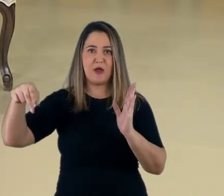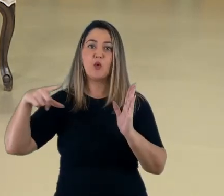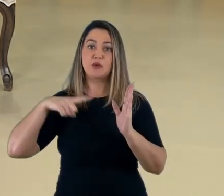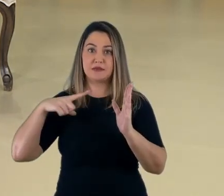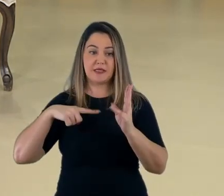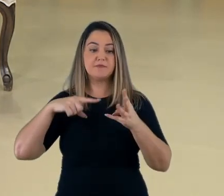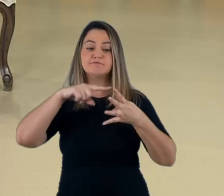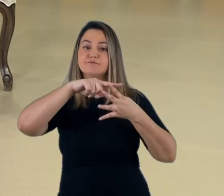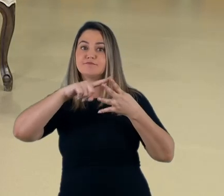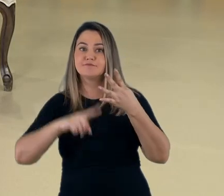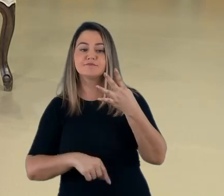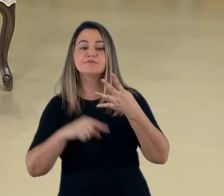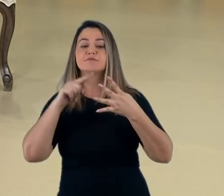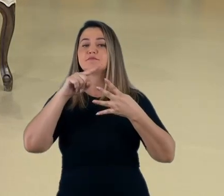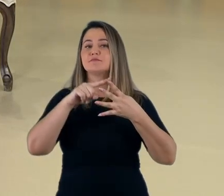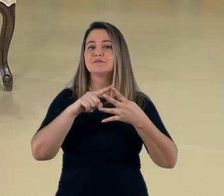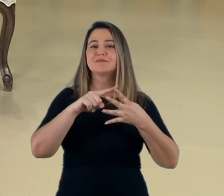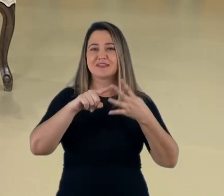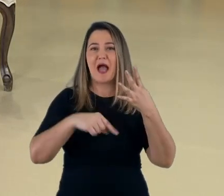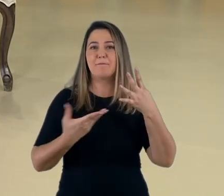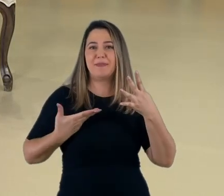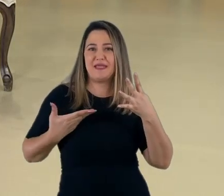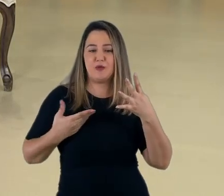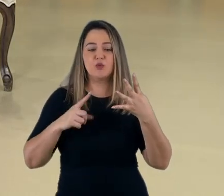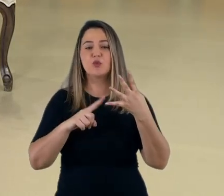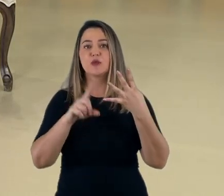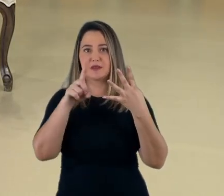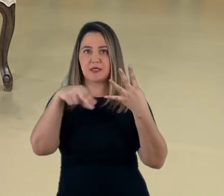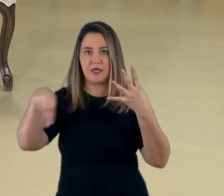a Deus. Mas eu sei que a Babilônia não levou apenas